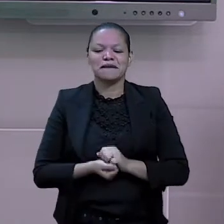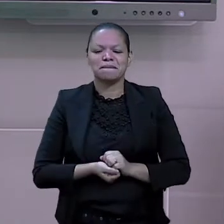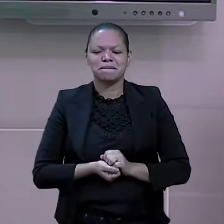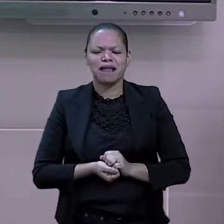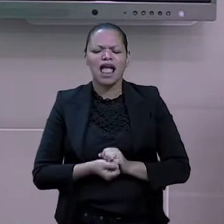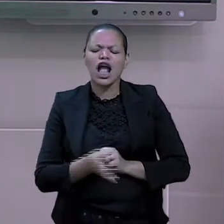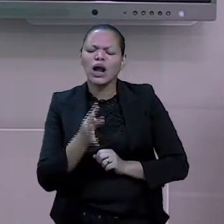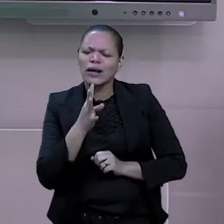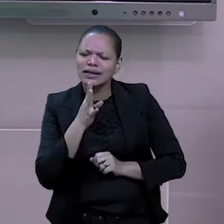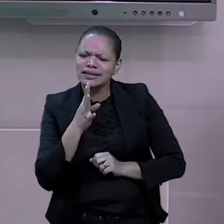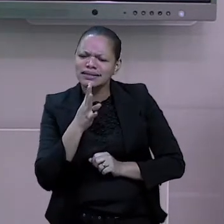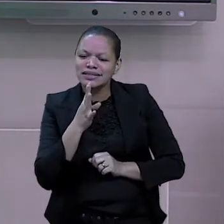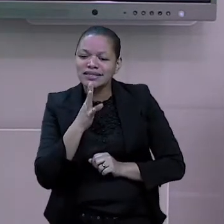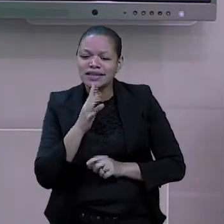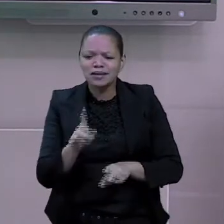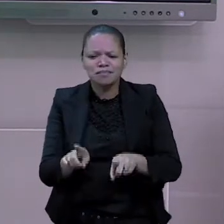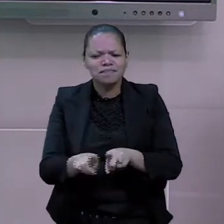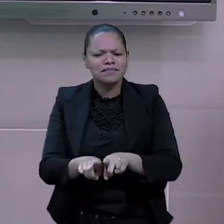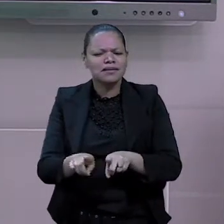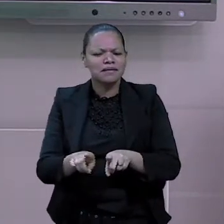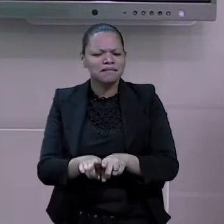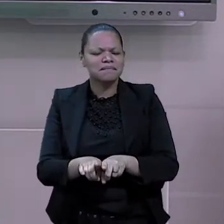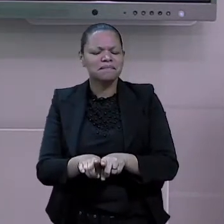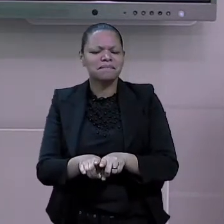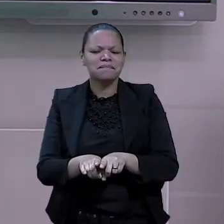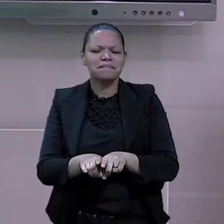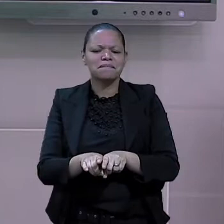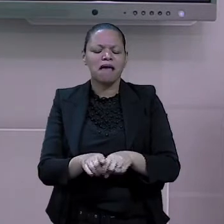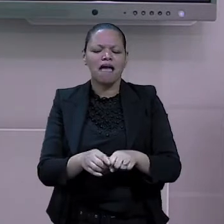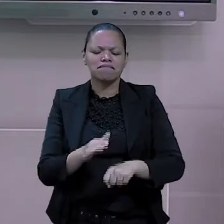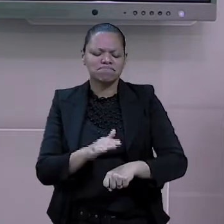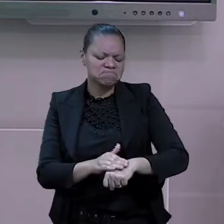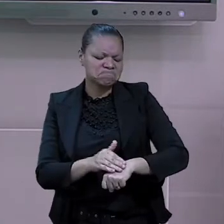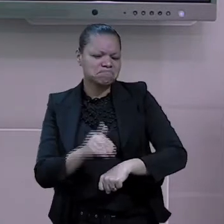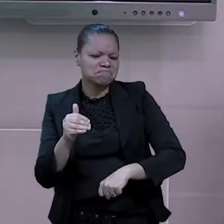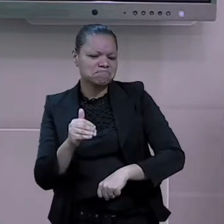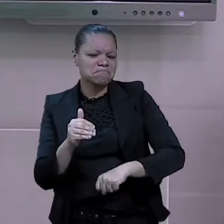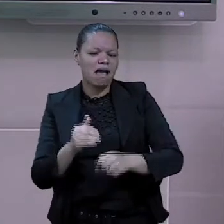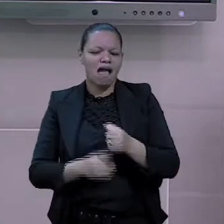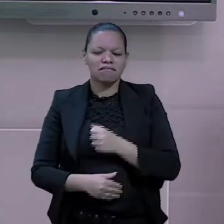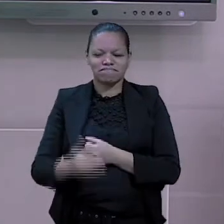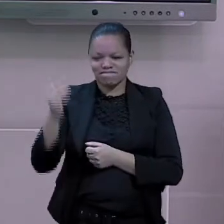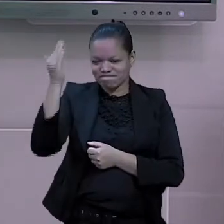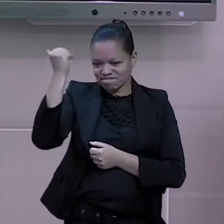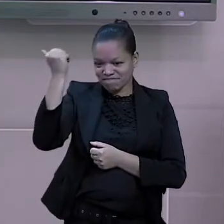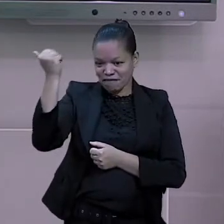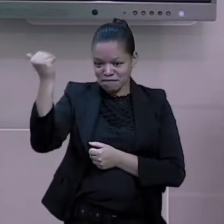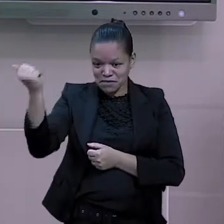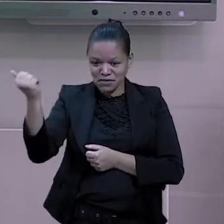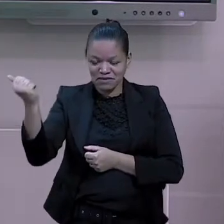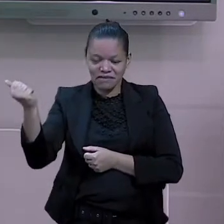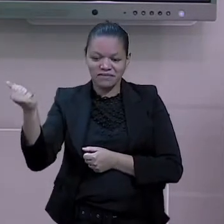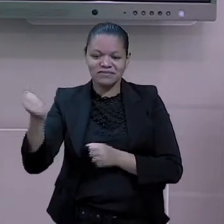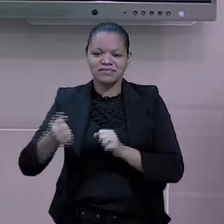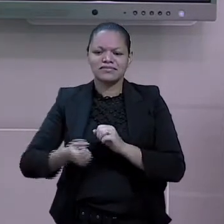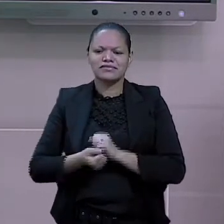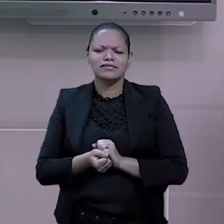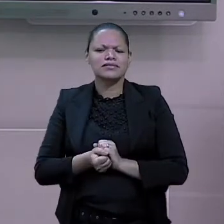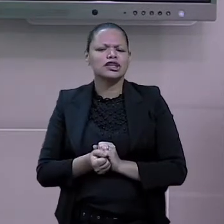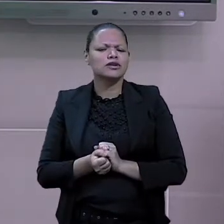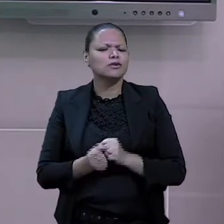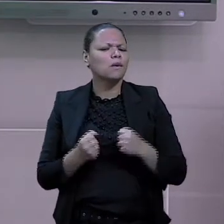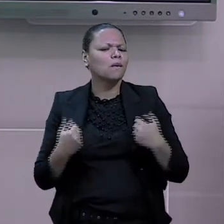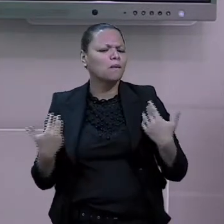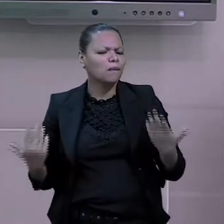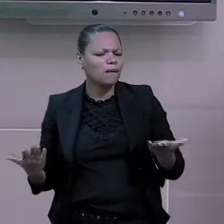mais conhece, pelo menos assim, na minha, né? No meu conhecimento, as mais famosas aí, se eu falar com vocês assim, ó, as